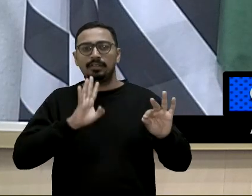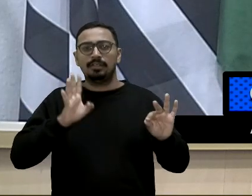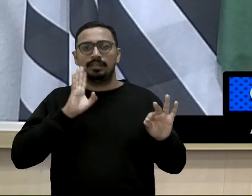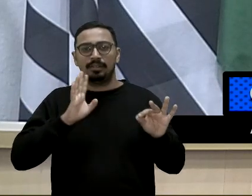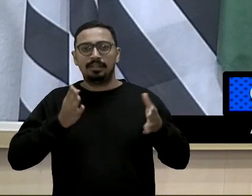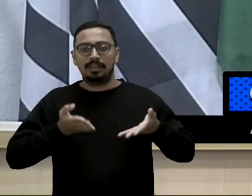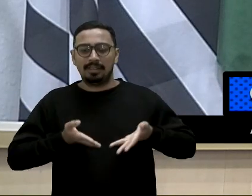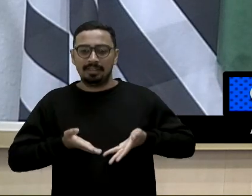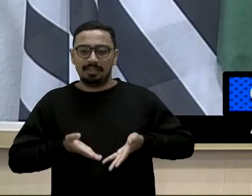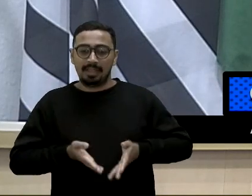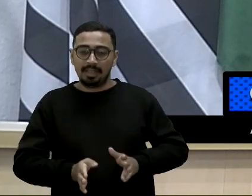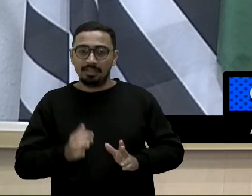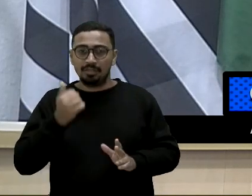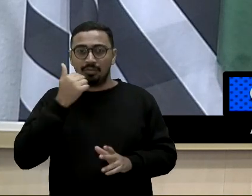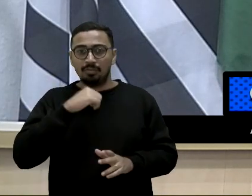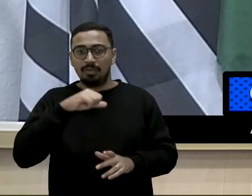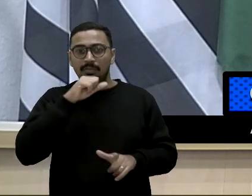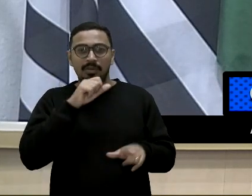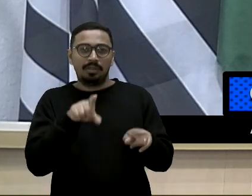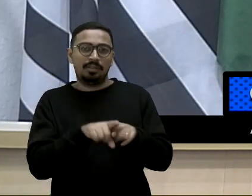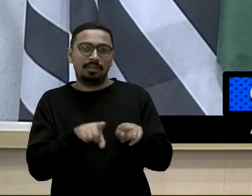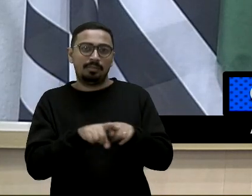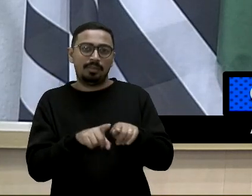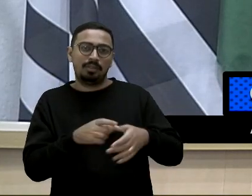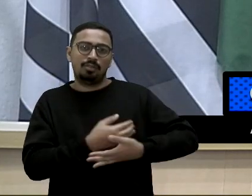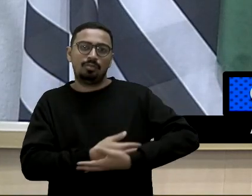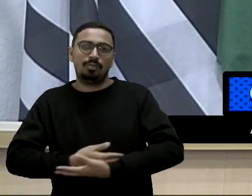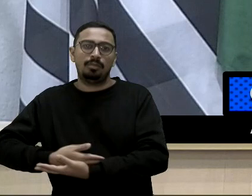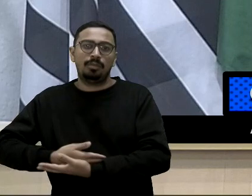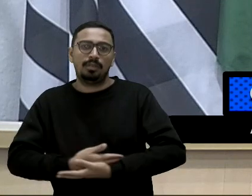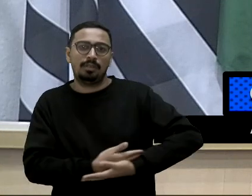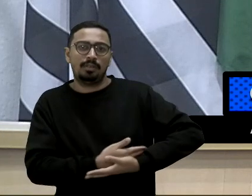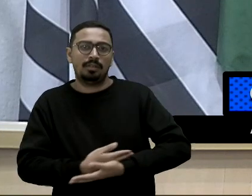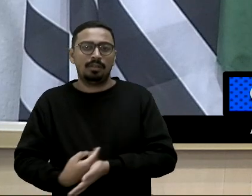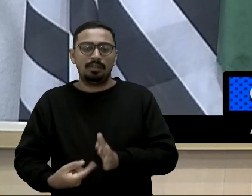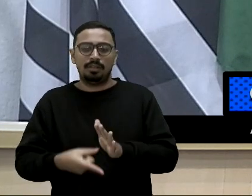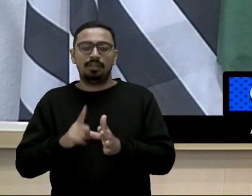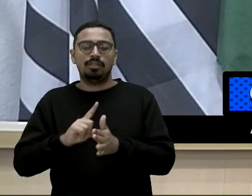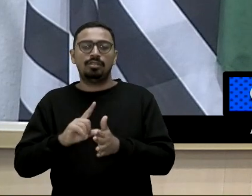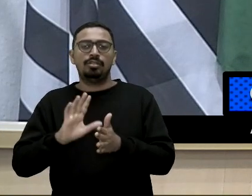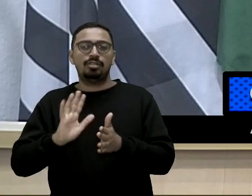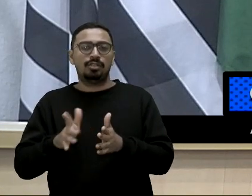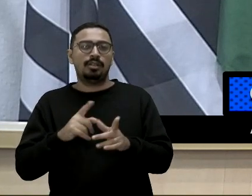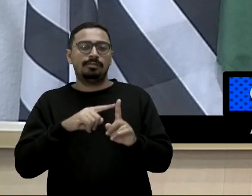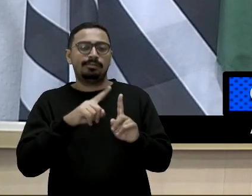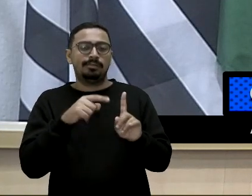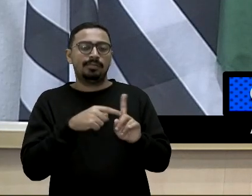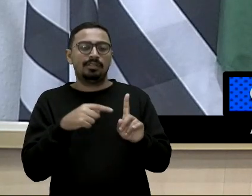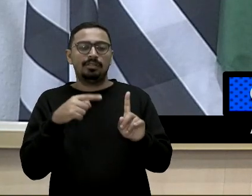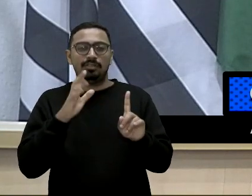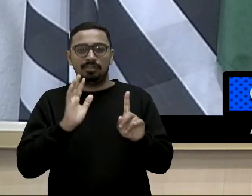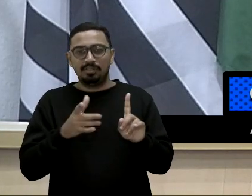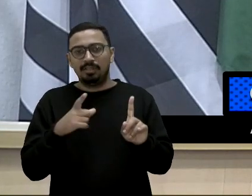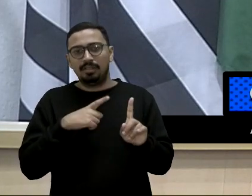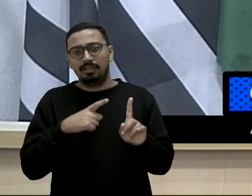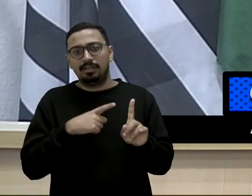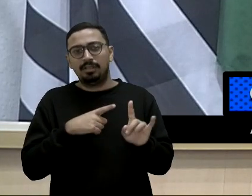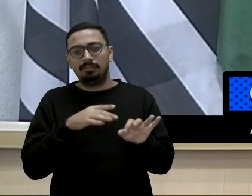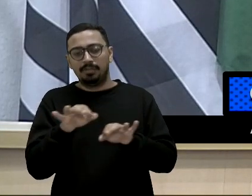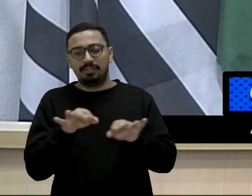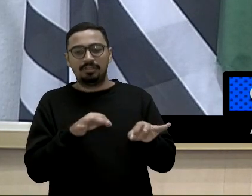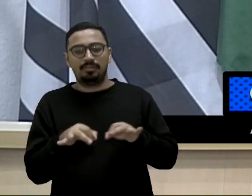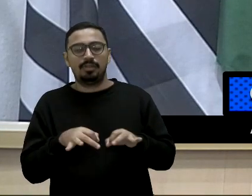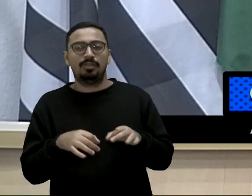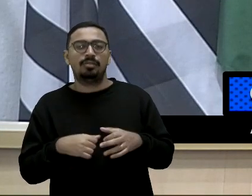mãe, nasce um bebê. Ela realmente nasce antes, às vezes, da gestação, quando se tem... uma gestação planejada,